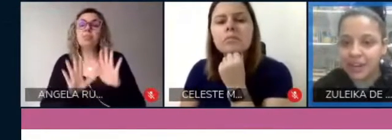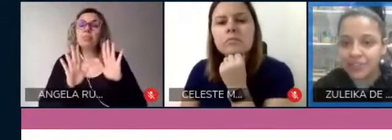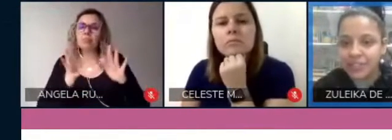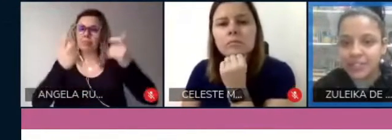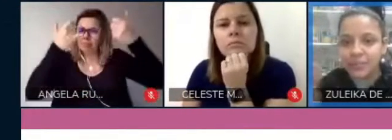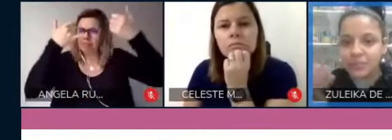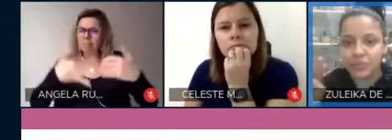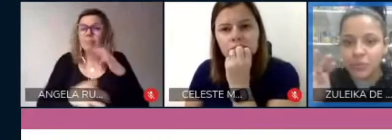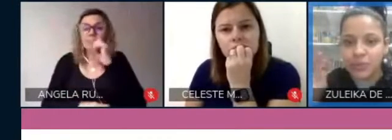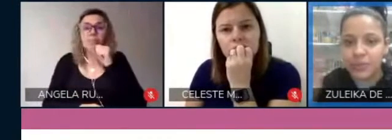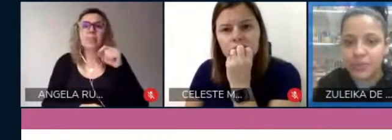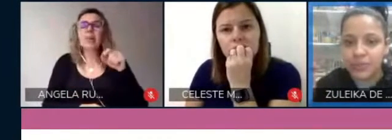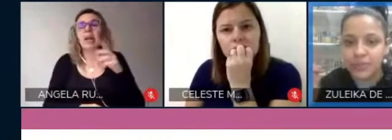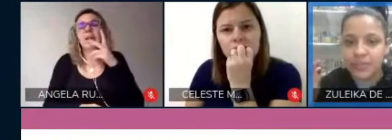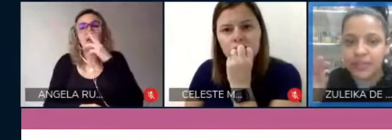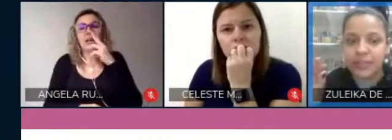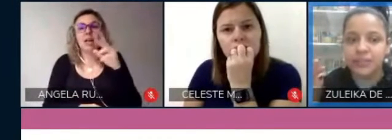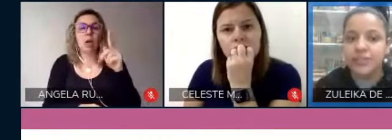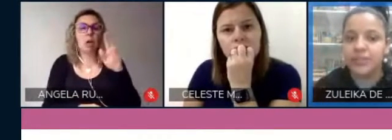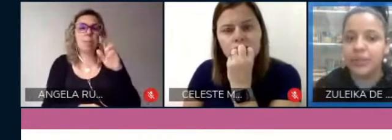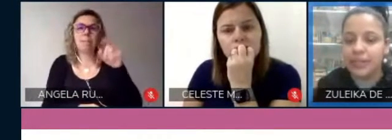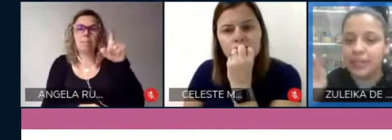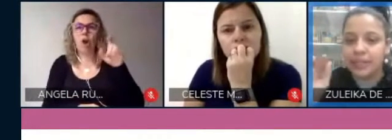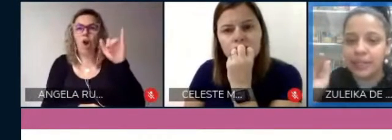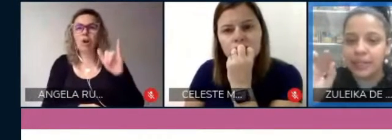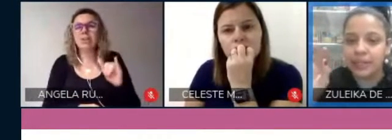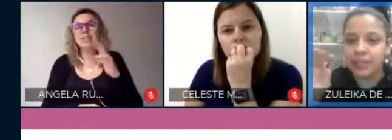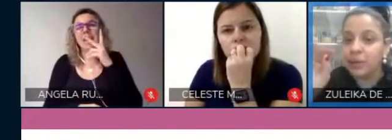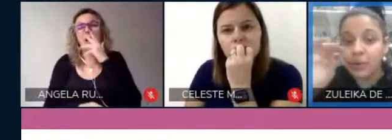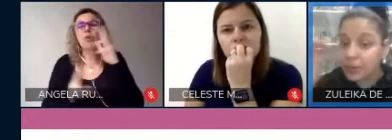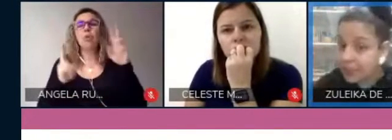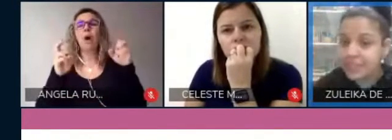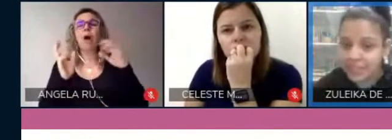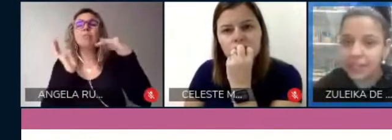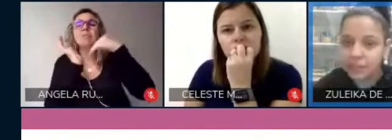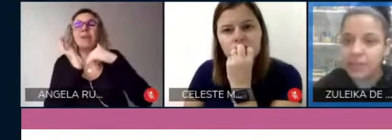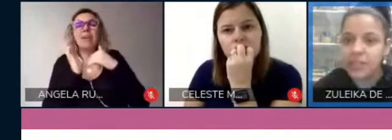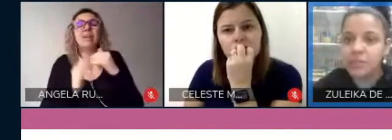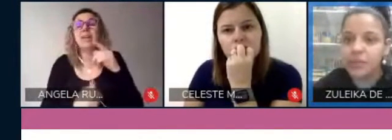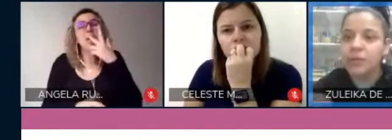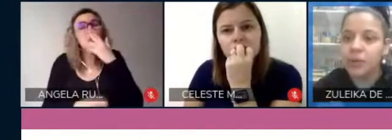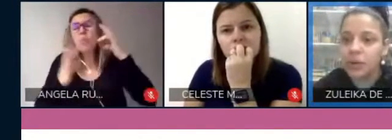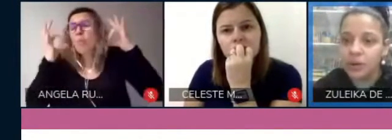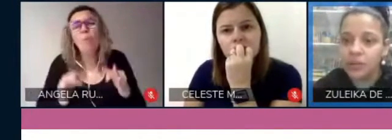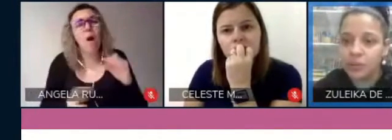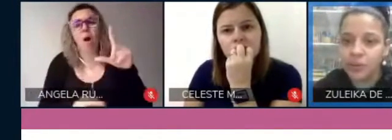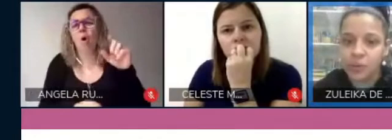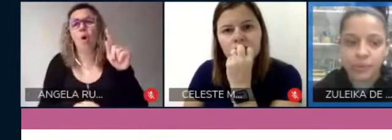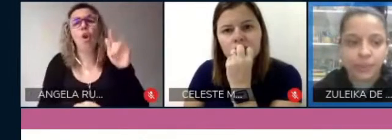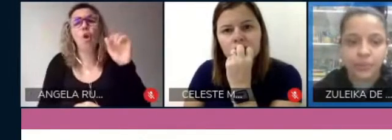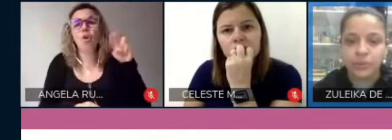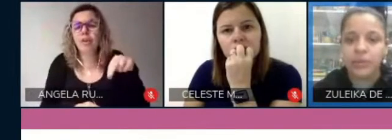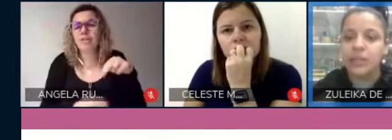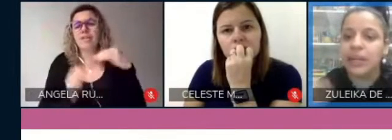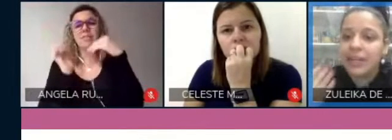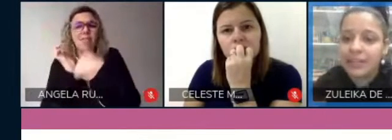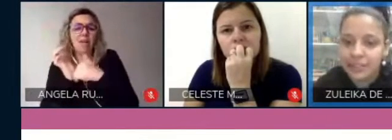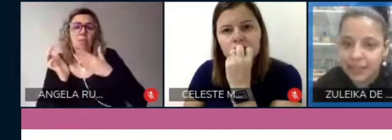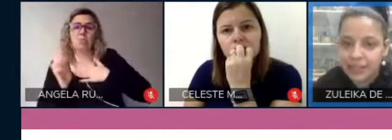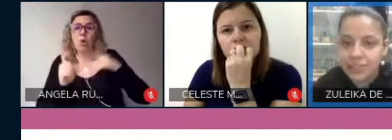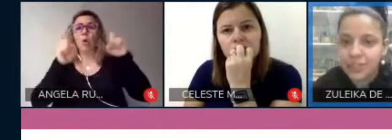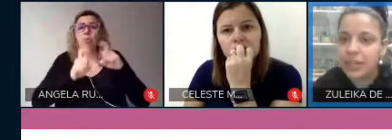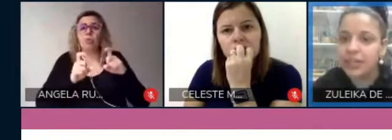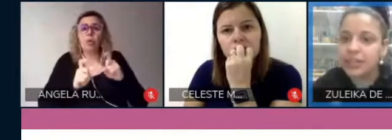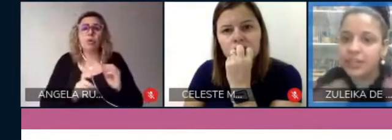uma chave, são numerozinhos, né? Eu digo ali, é um login e senha mesmo que eu coloco no meu computador